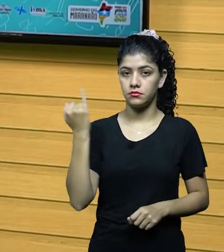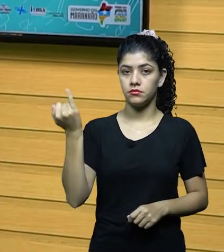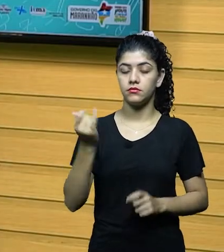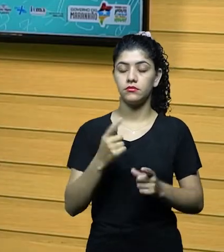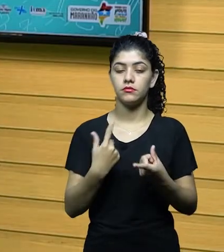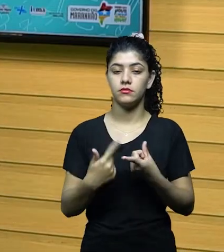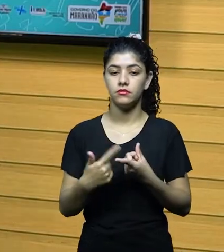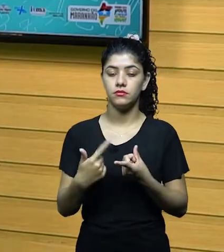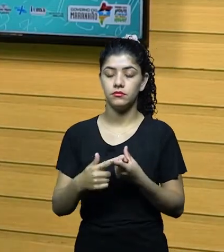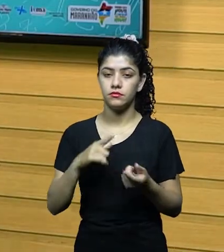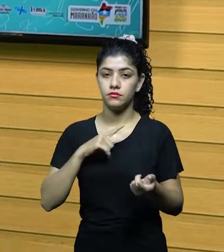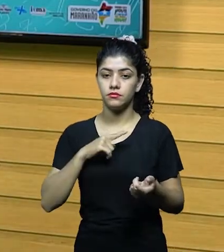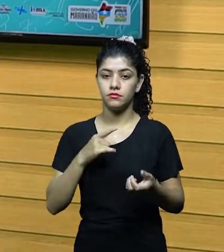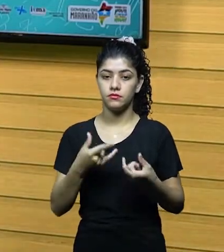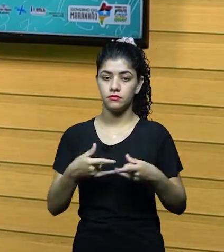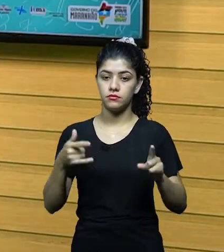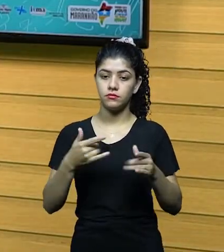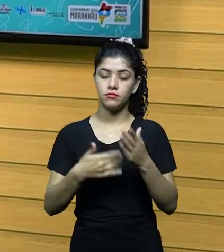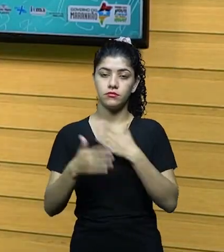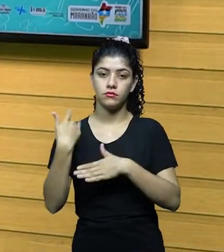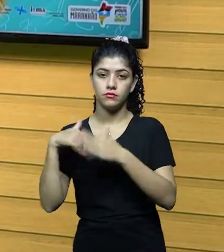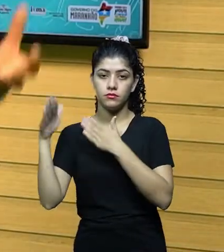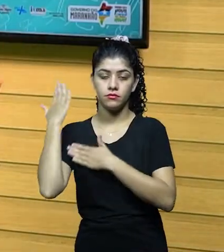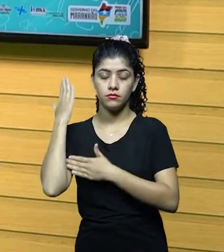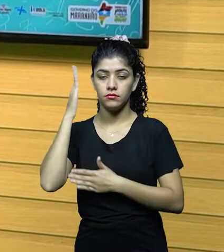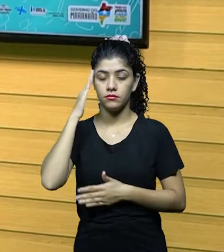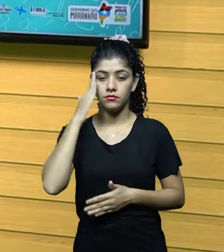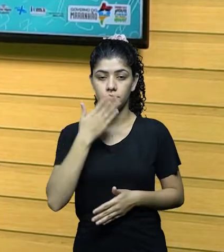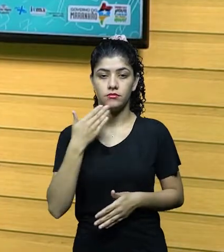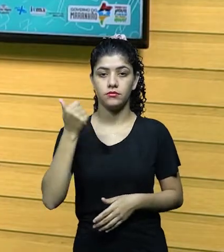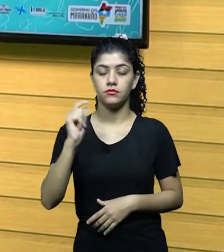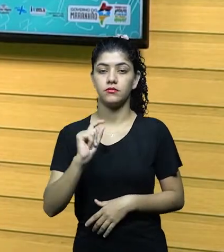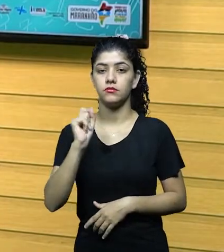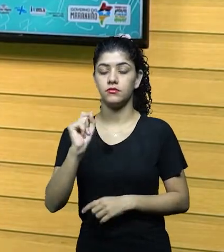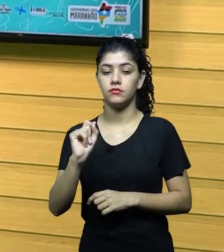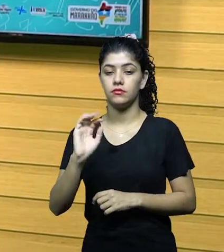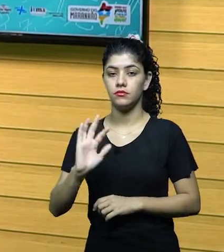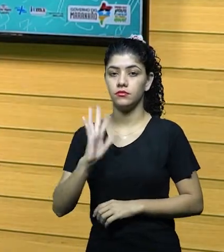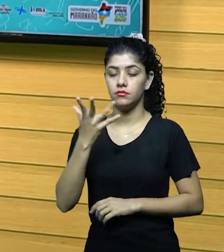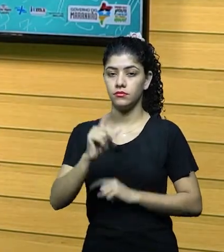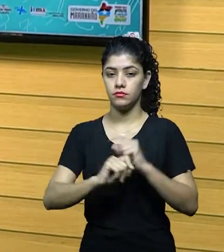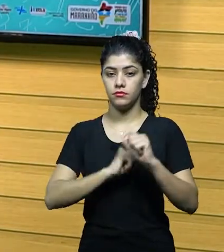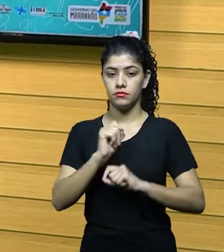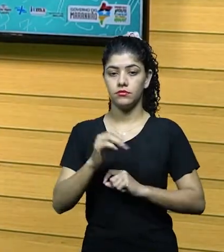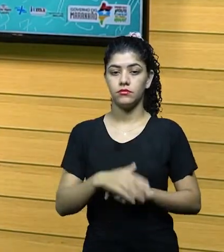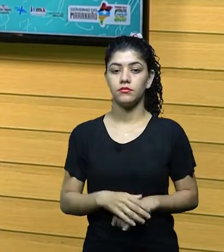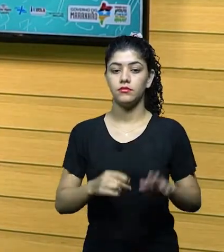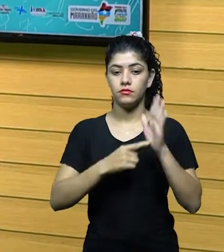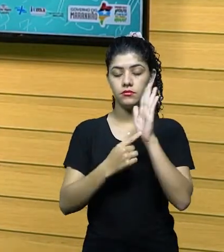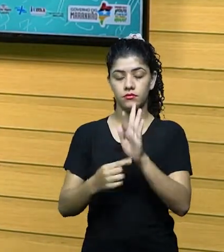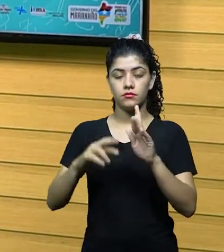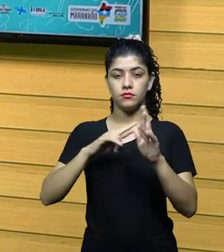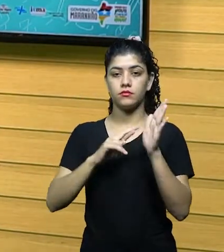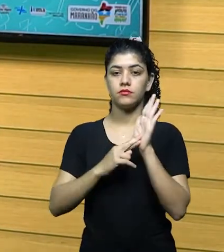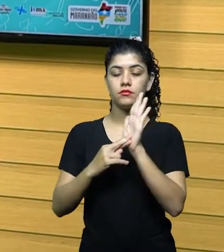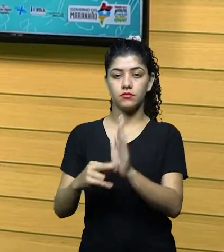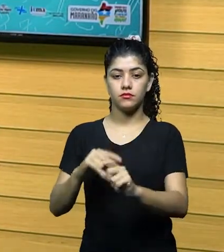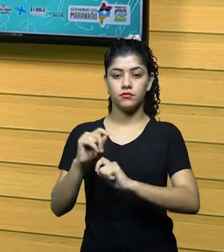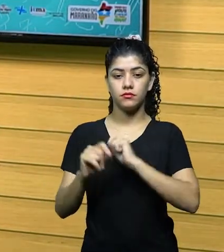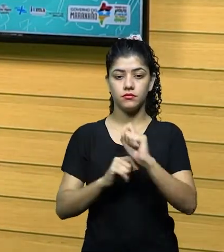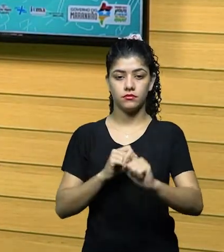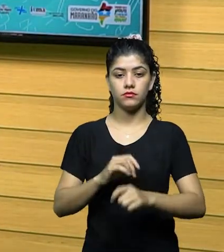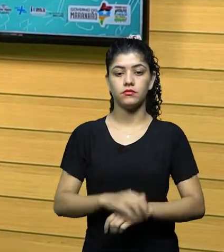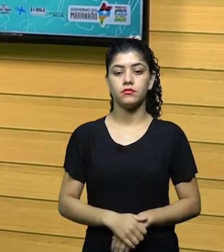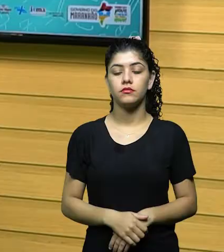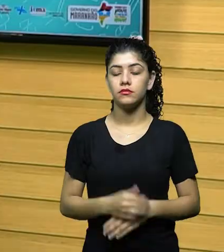aqui é importante, por quê? Porque o histórico é que faz você entender melhor o que aconteceu. Você sabe que aquele número, ele representa alguma coisa, e o